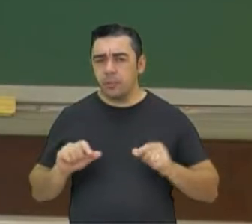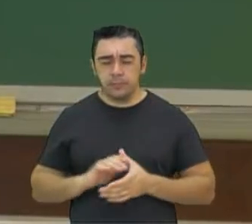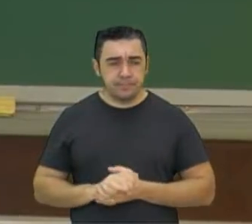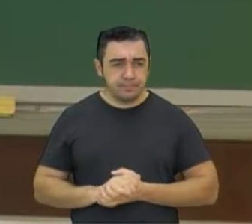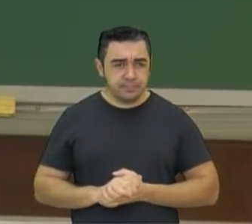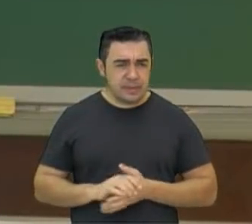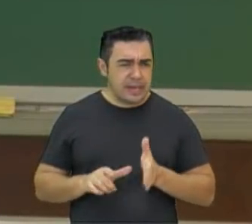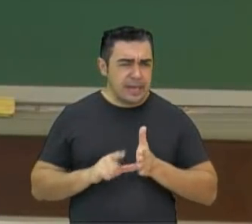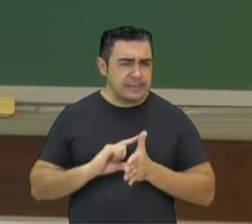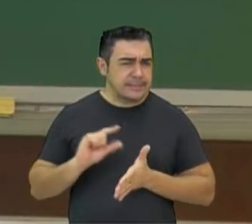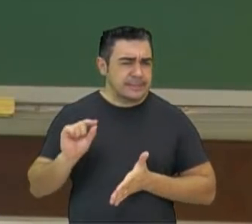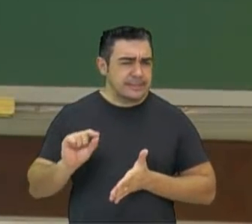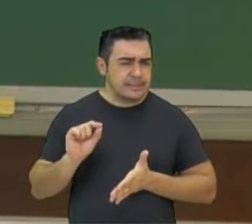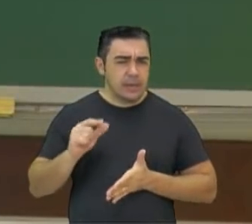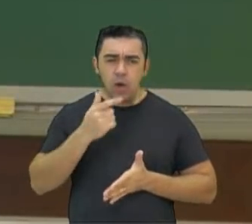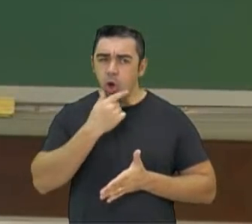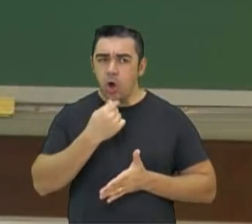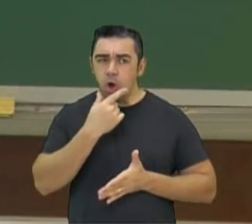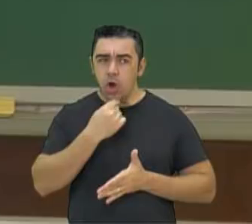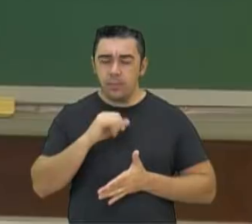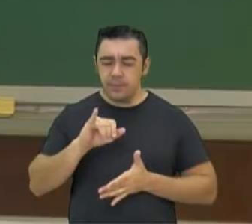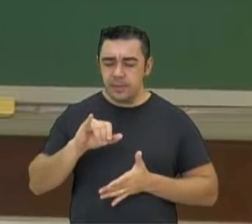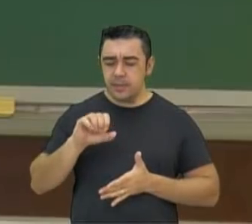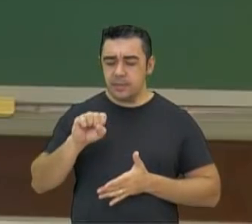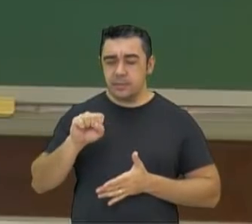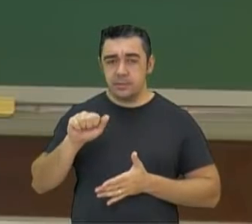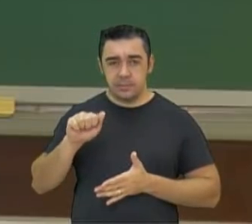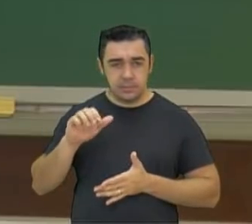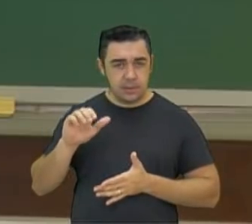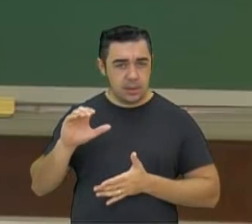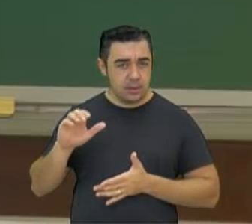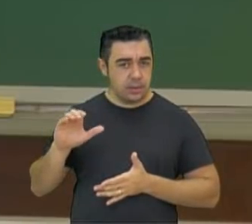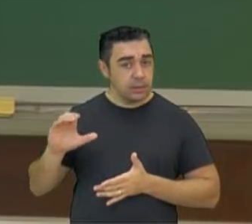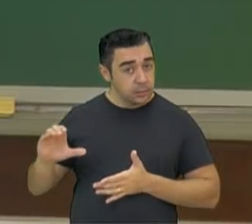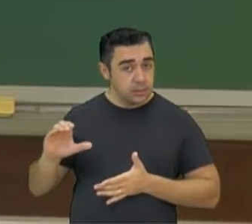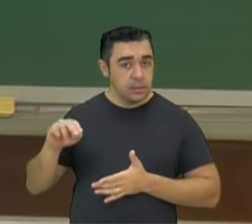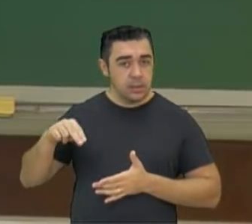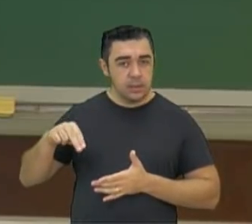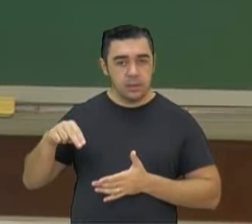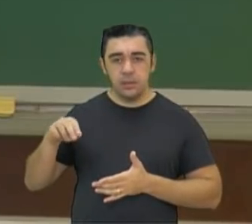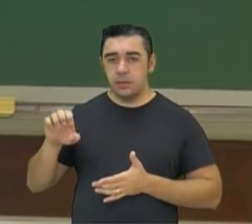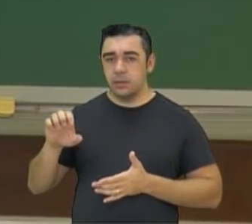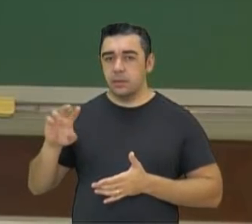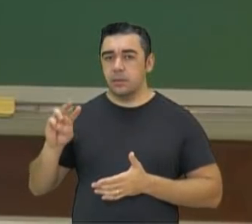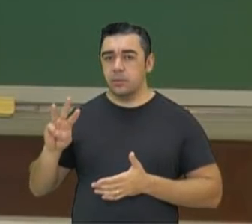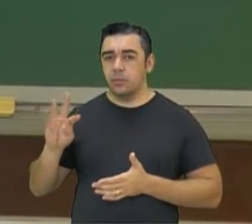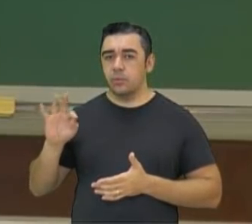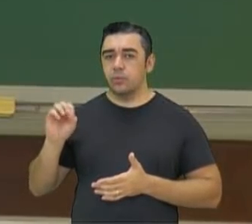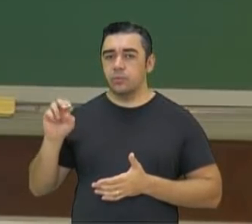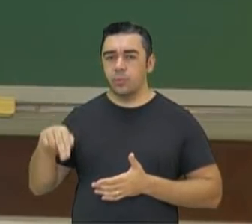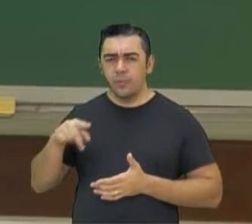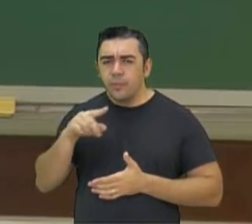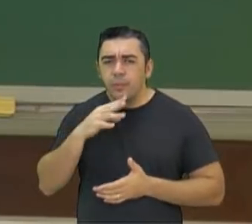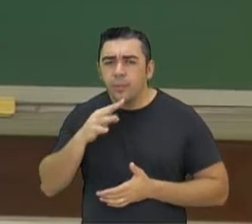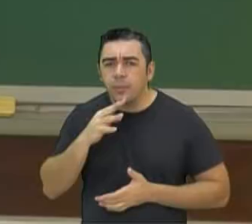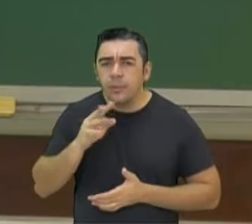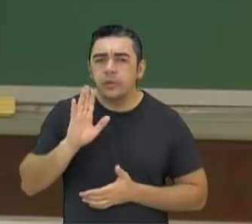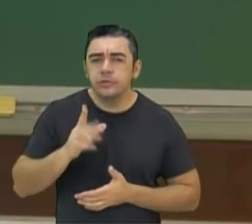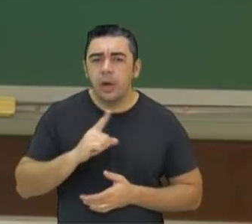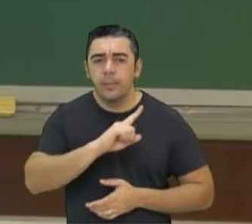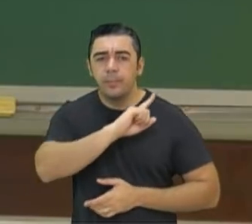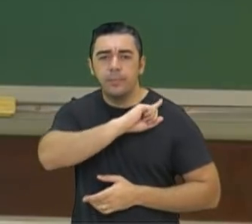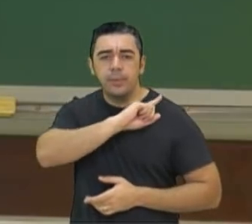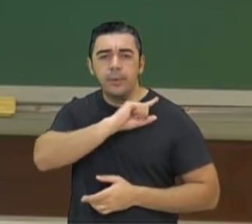antes, quem que é Isaac Newton? Vocês já ouviram falar dele lá no primeiro ano, né? Na aula